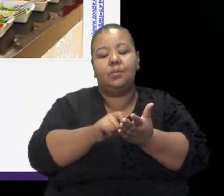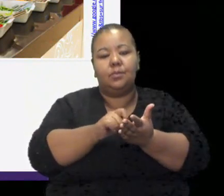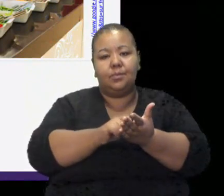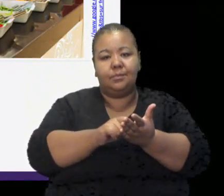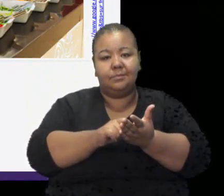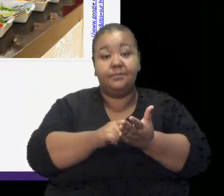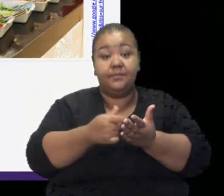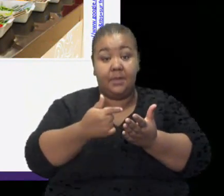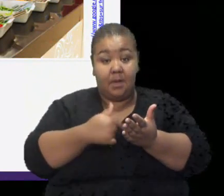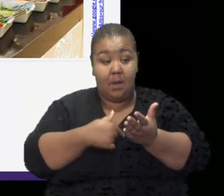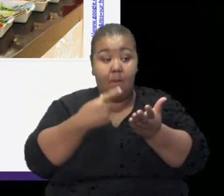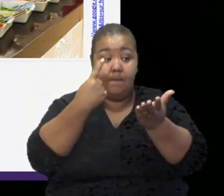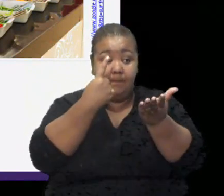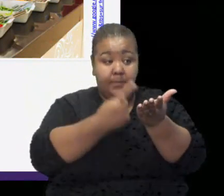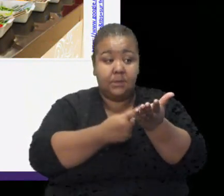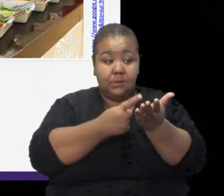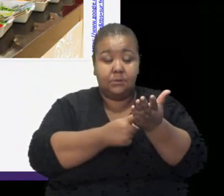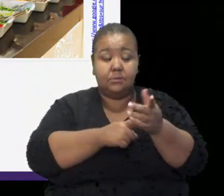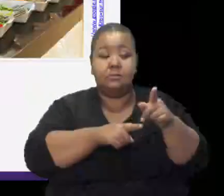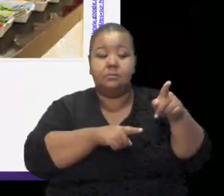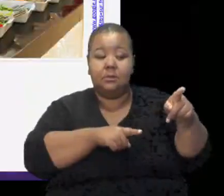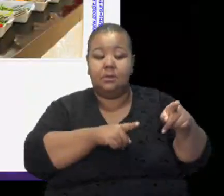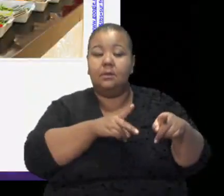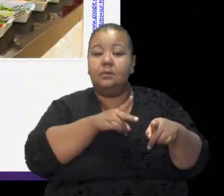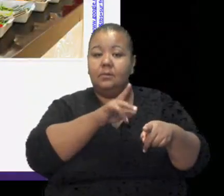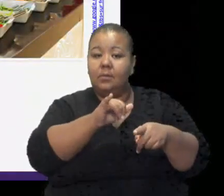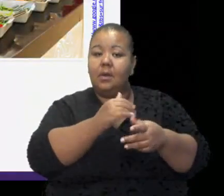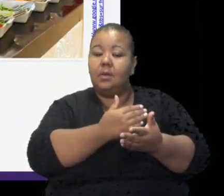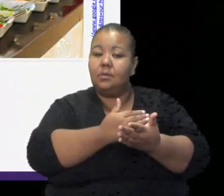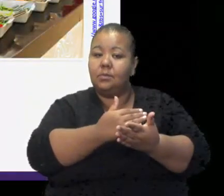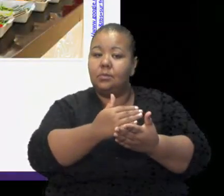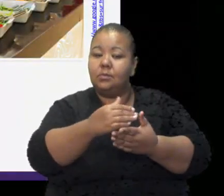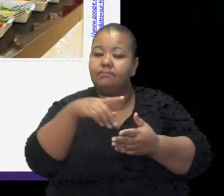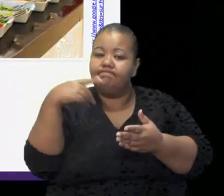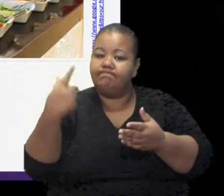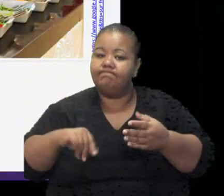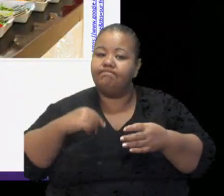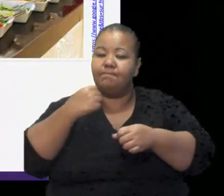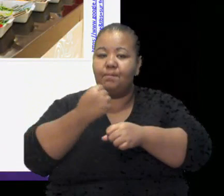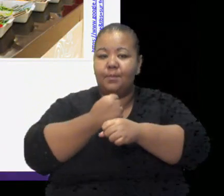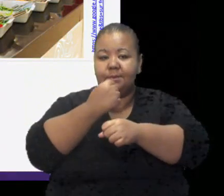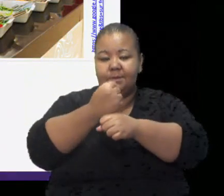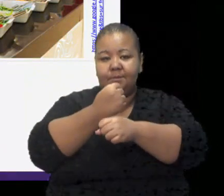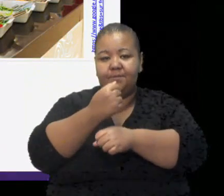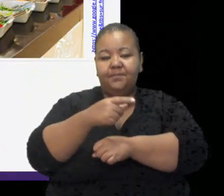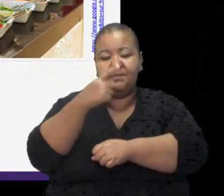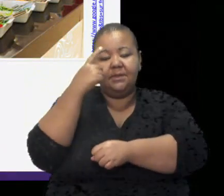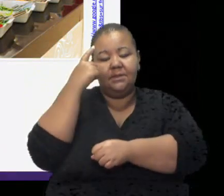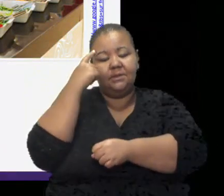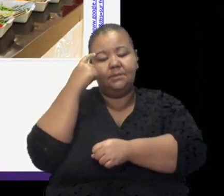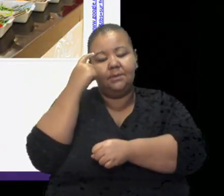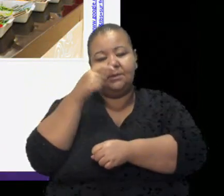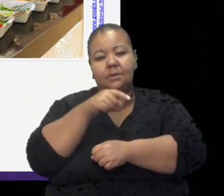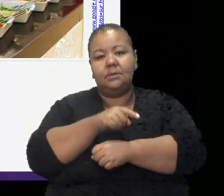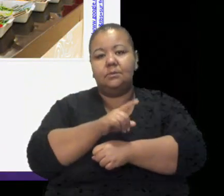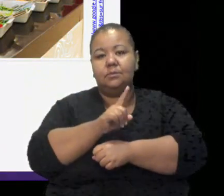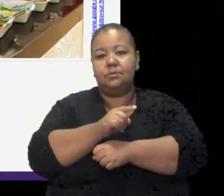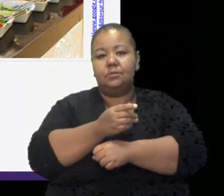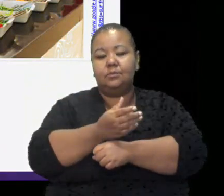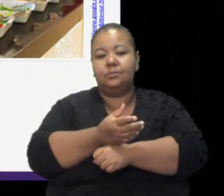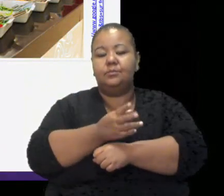faço o pedido e a partir daí, né, toda a produção acontece. Se a gente for pensar em